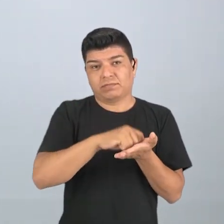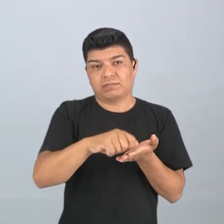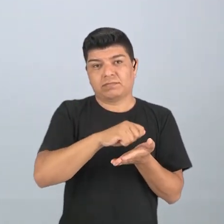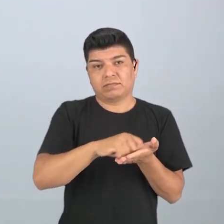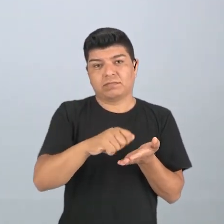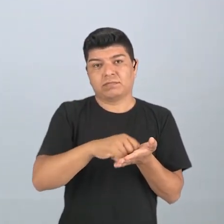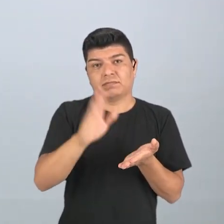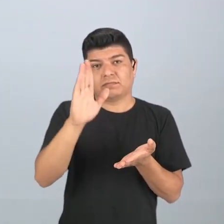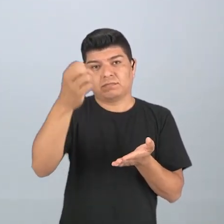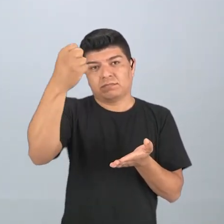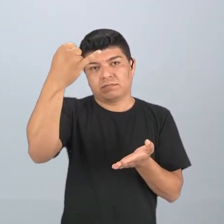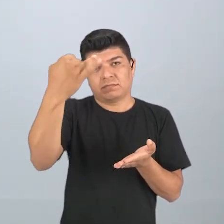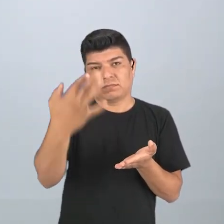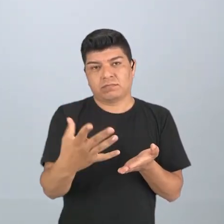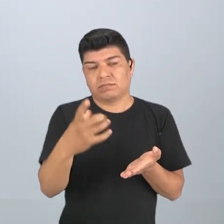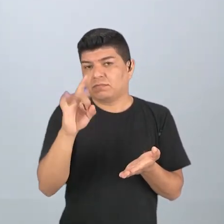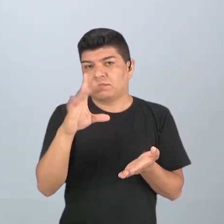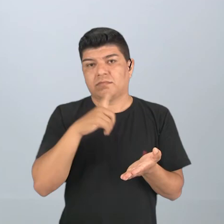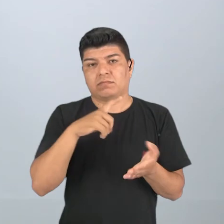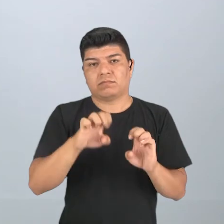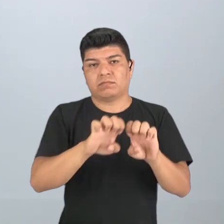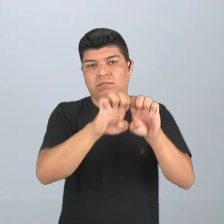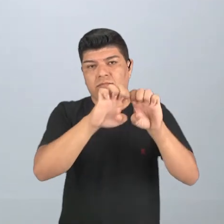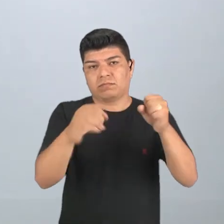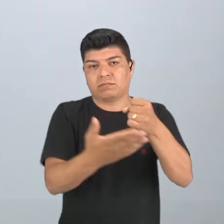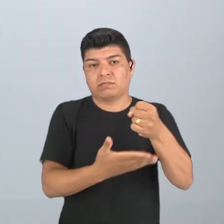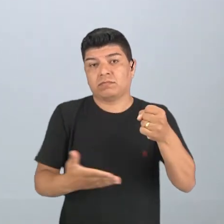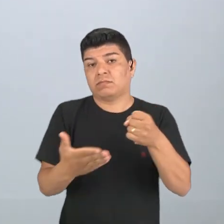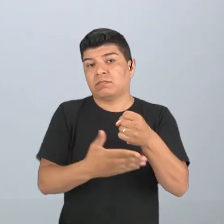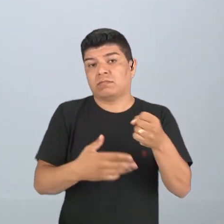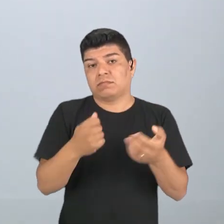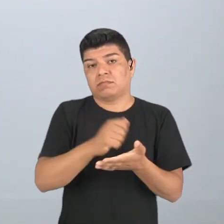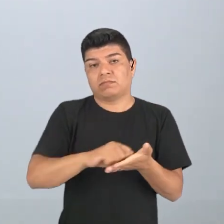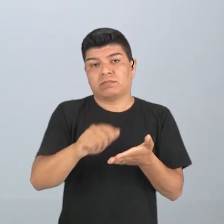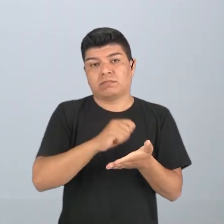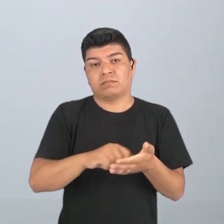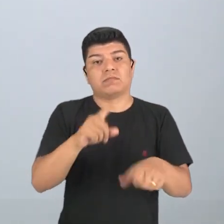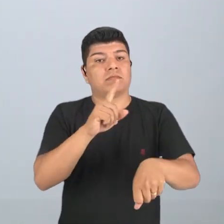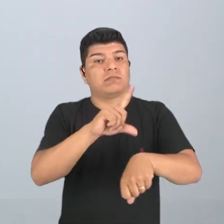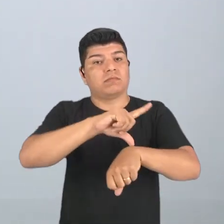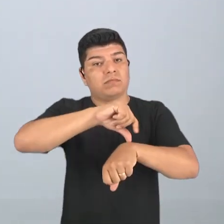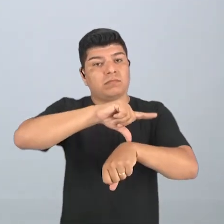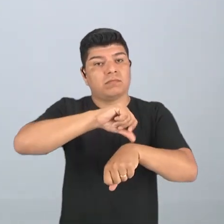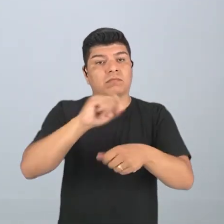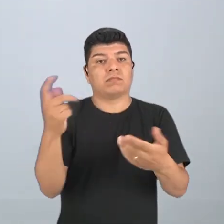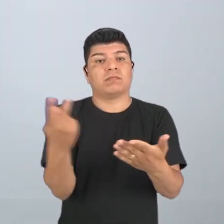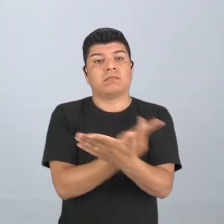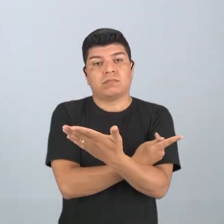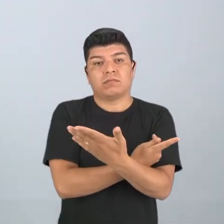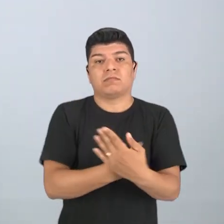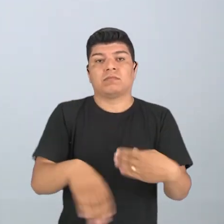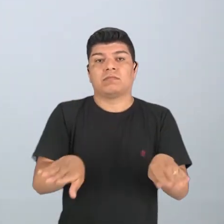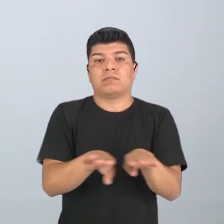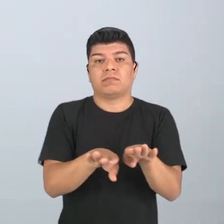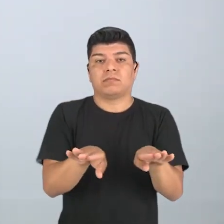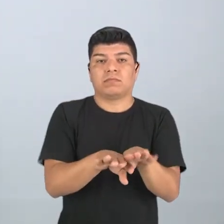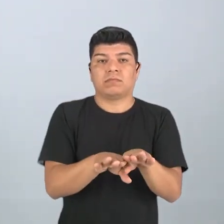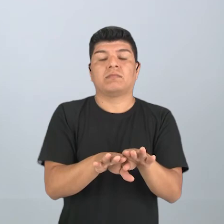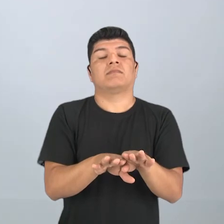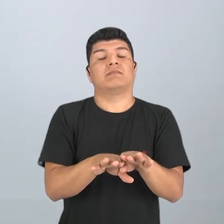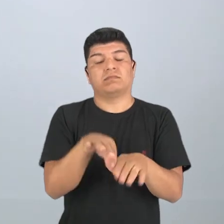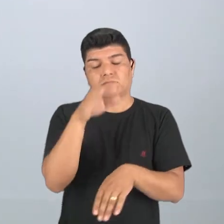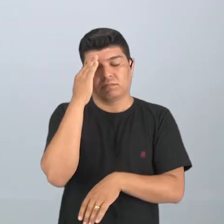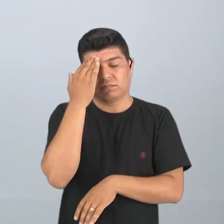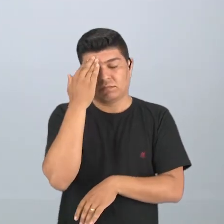carta, como eu falei que existe só uma estrutura básica, né? Que escreve até o horário, o que estava acontecendo,